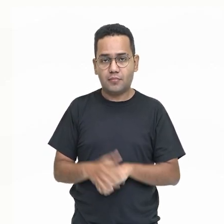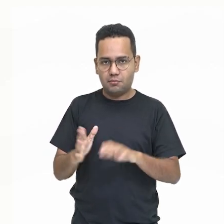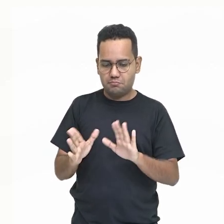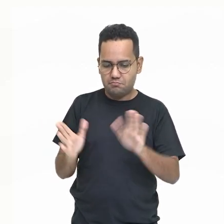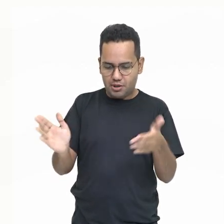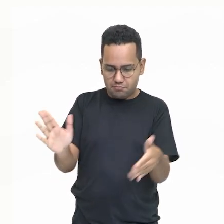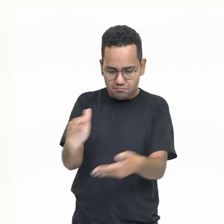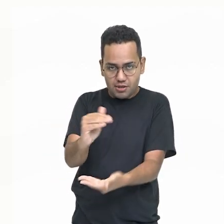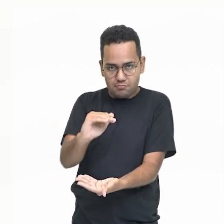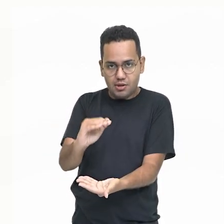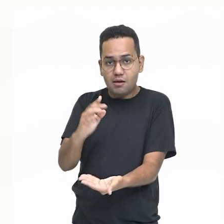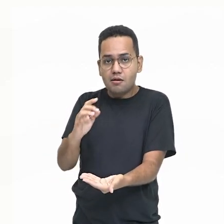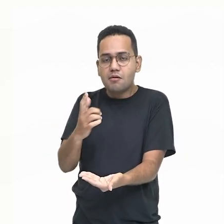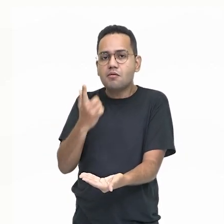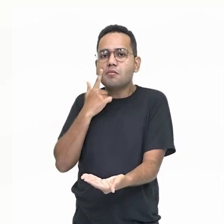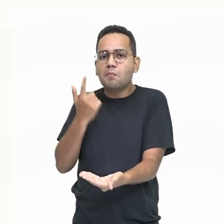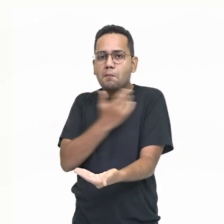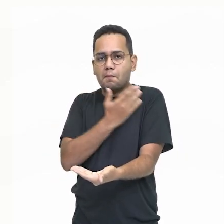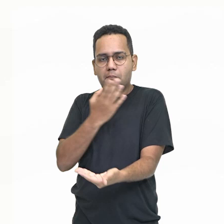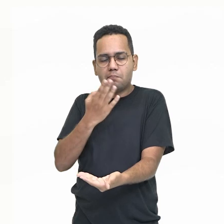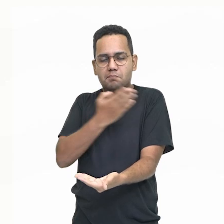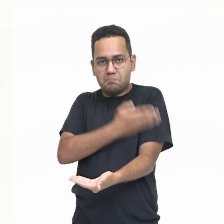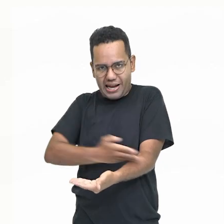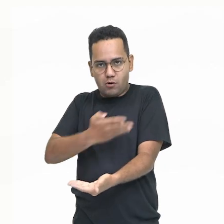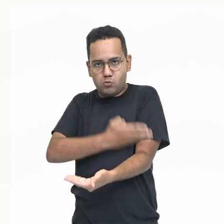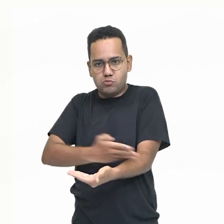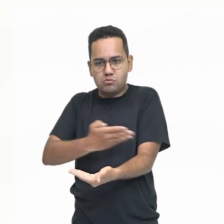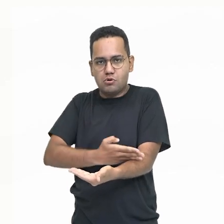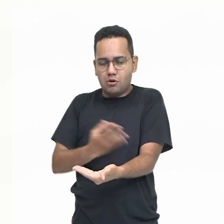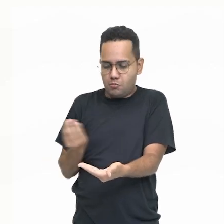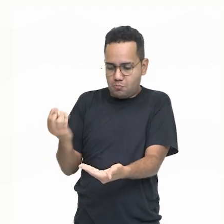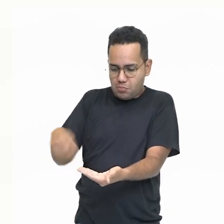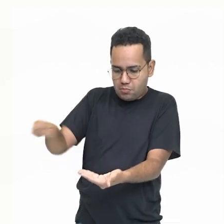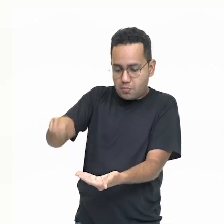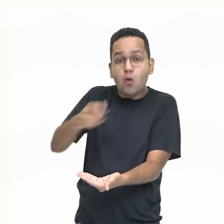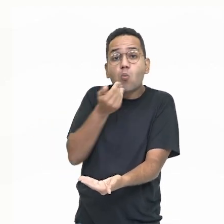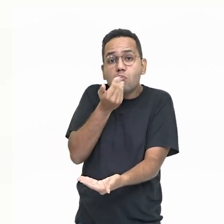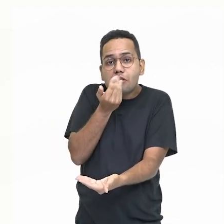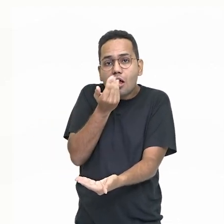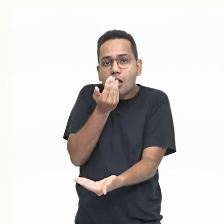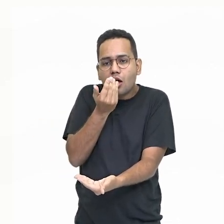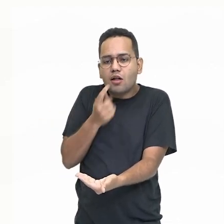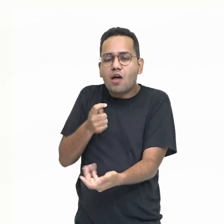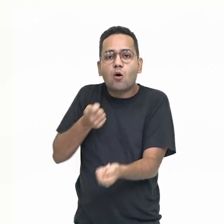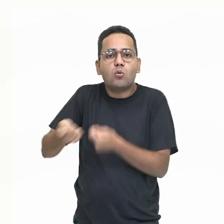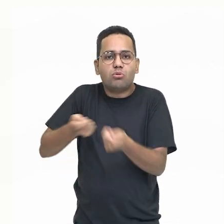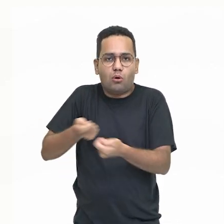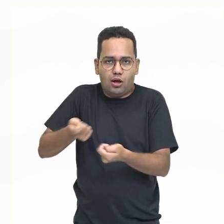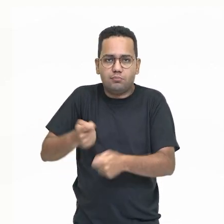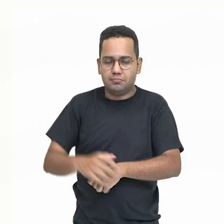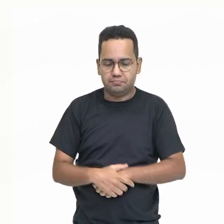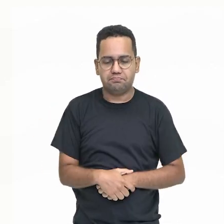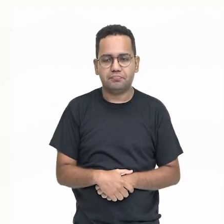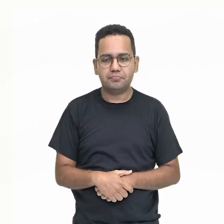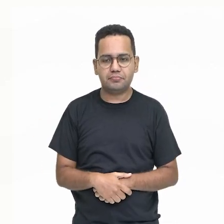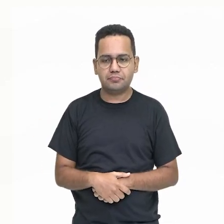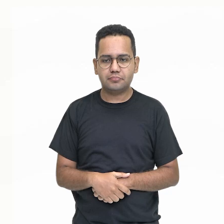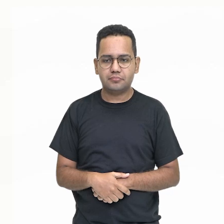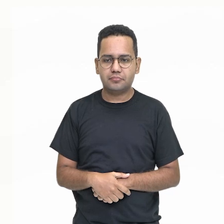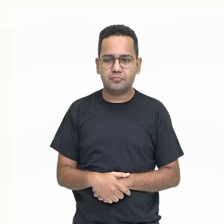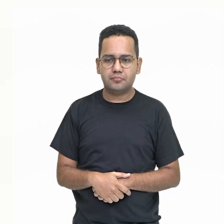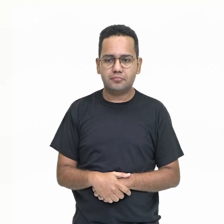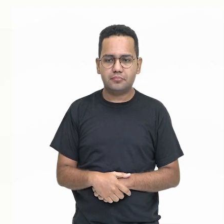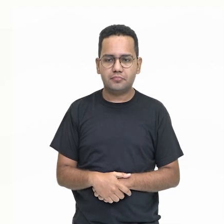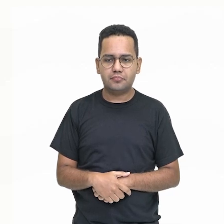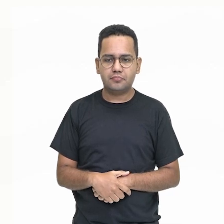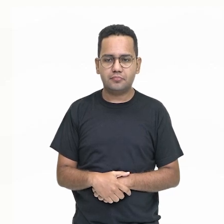E também outros materiais que envolvem aí esta aplicação. Em nosso cotidiano,